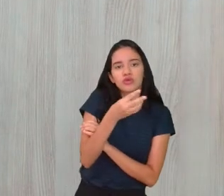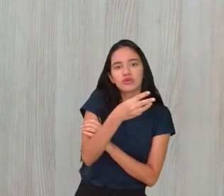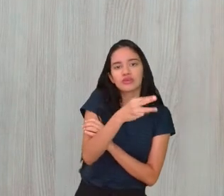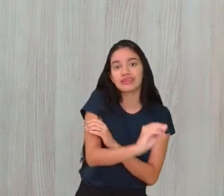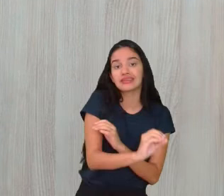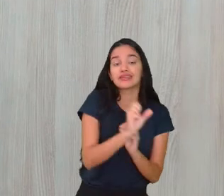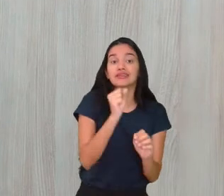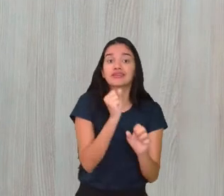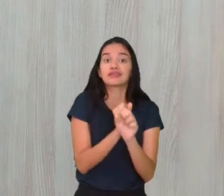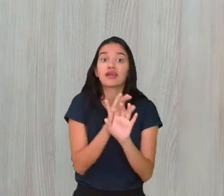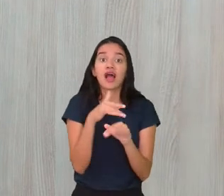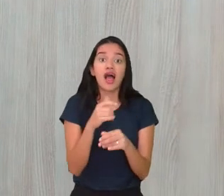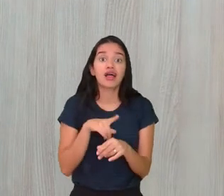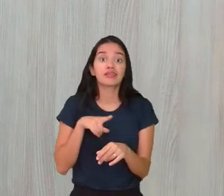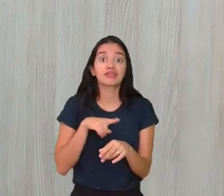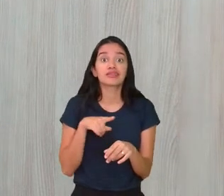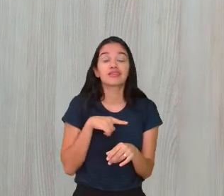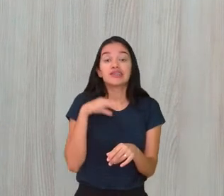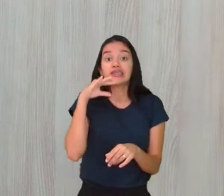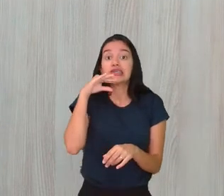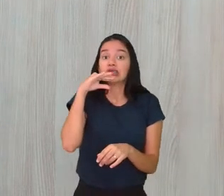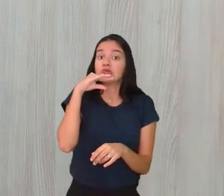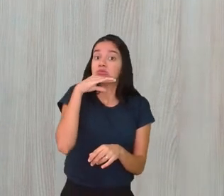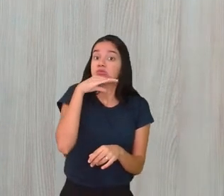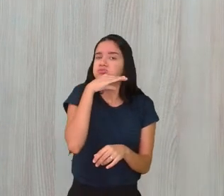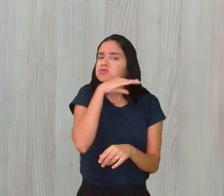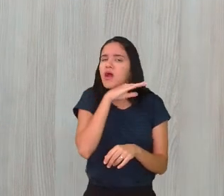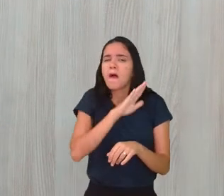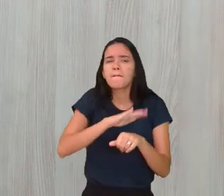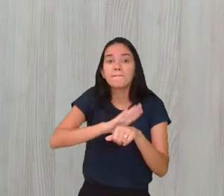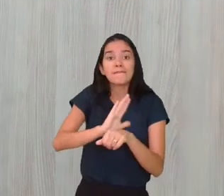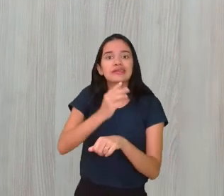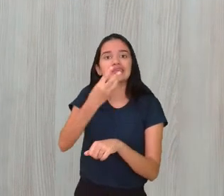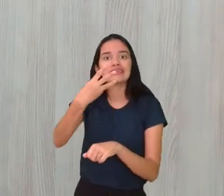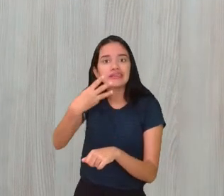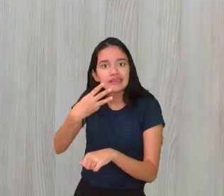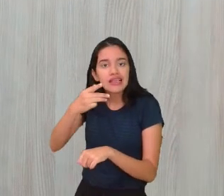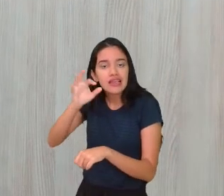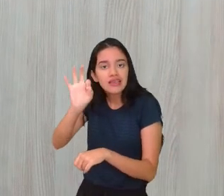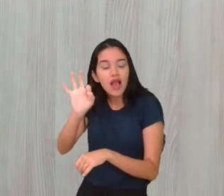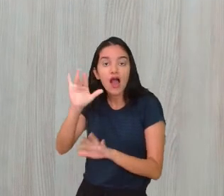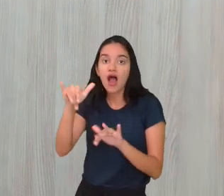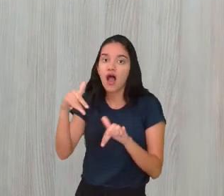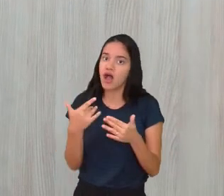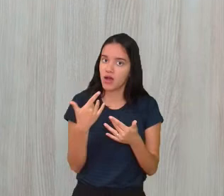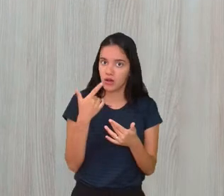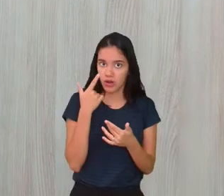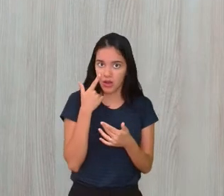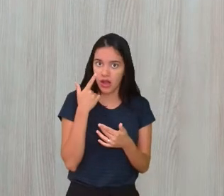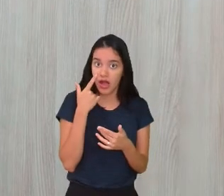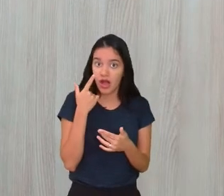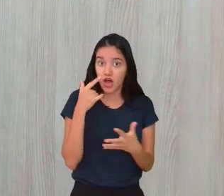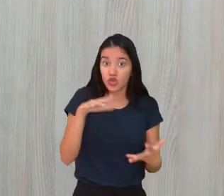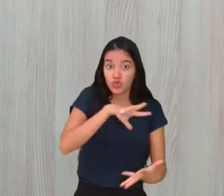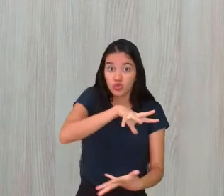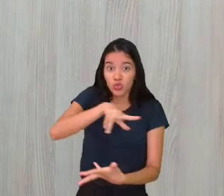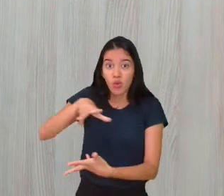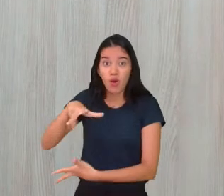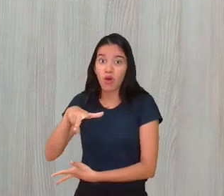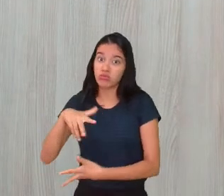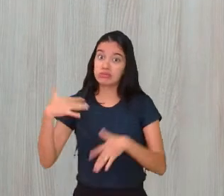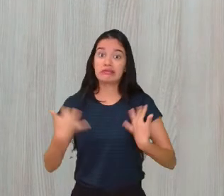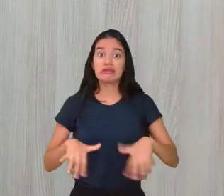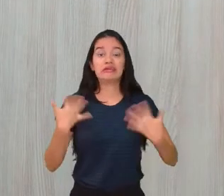um aumento de temperatura no planeta em mais de 3 graus. Gente, no planeta, 3 graus, isso é muita